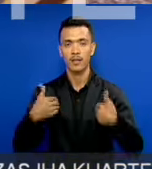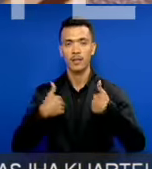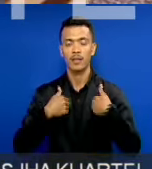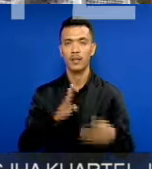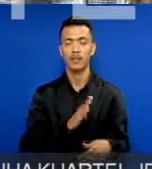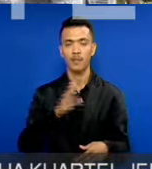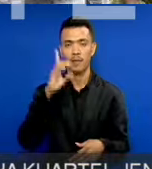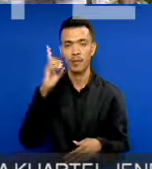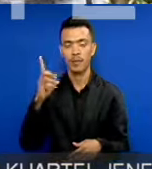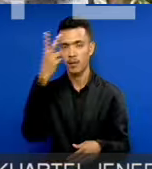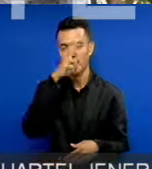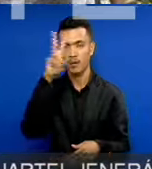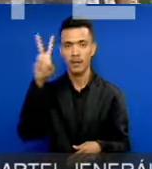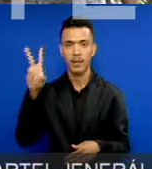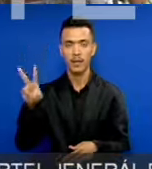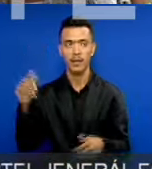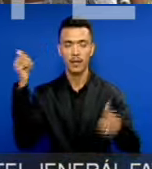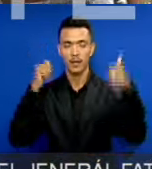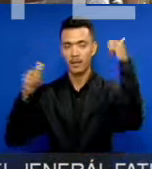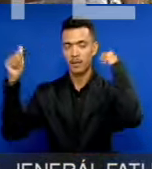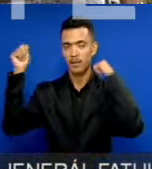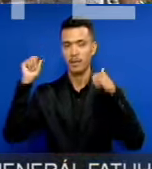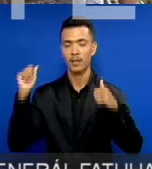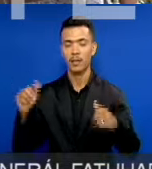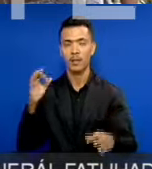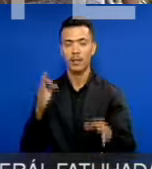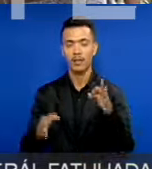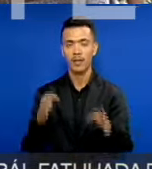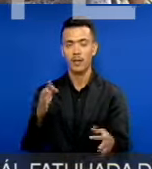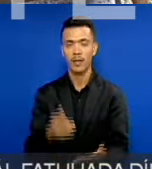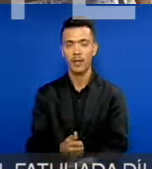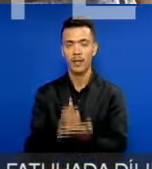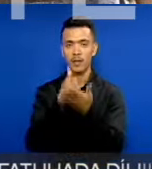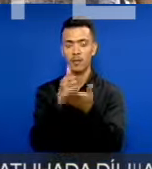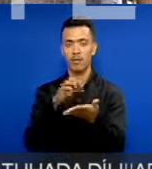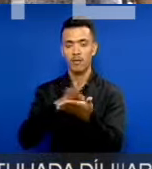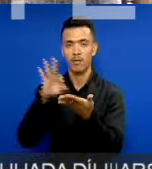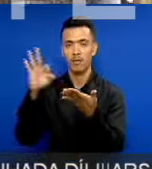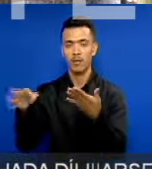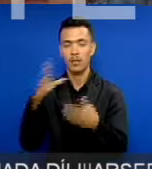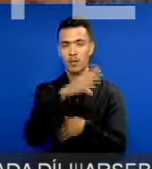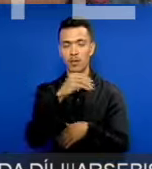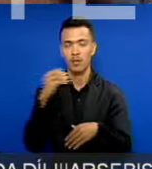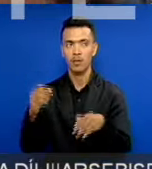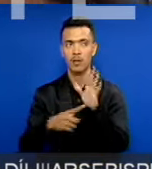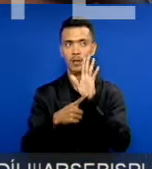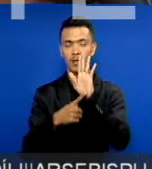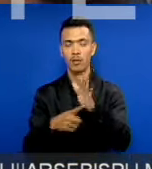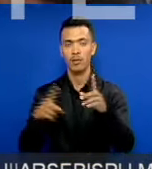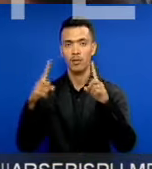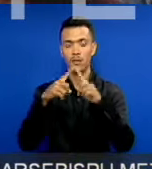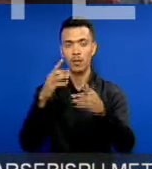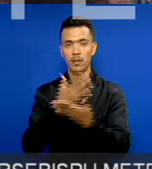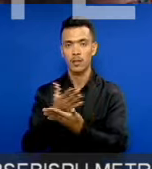uma saúde. O de área direta, atividade de produção, no nível facilita formação no halo promoção para